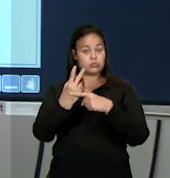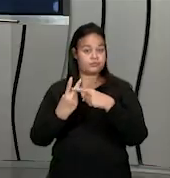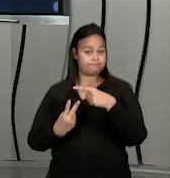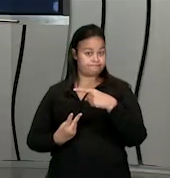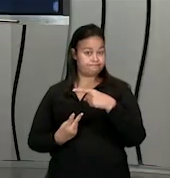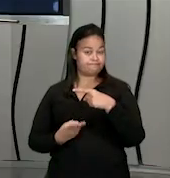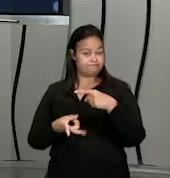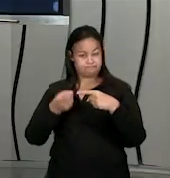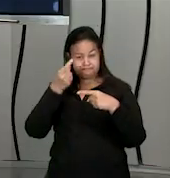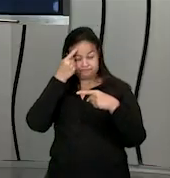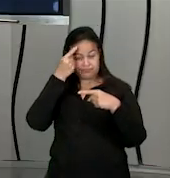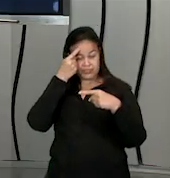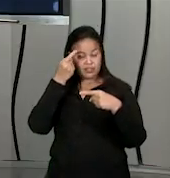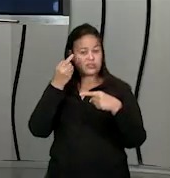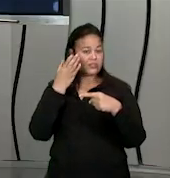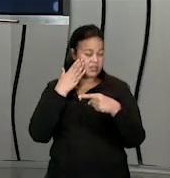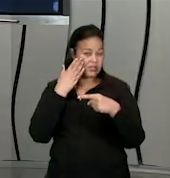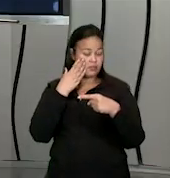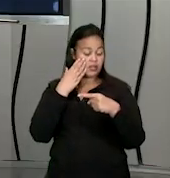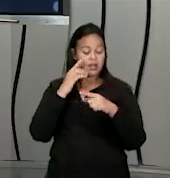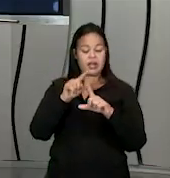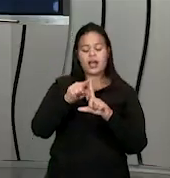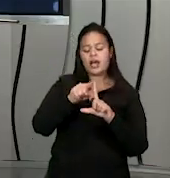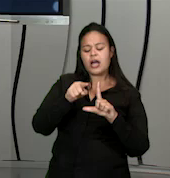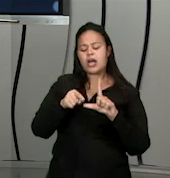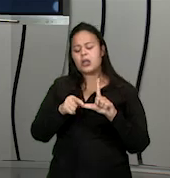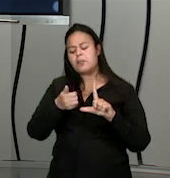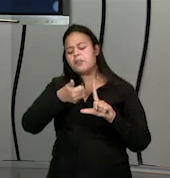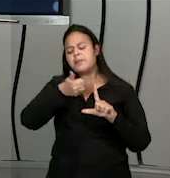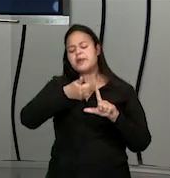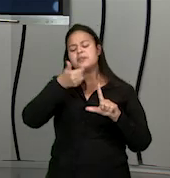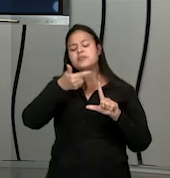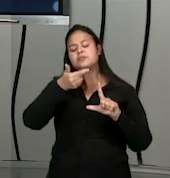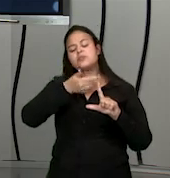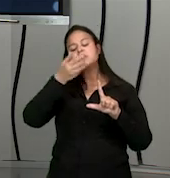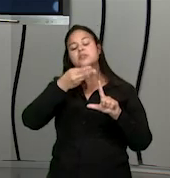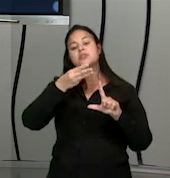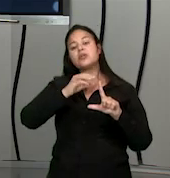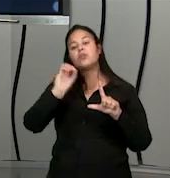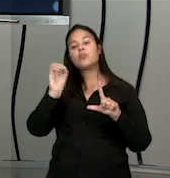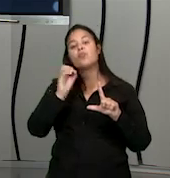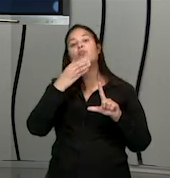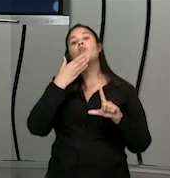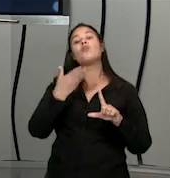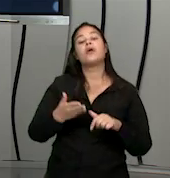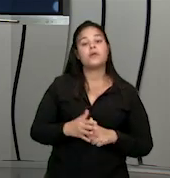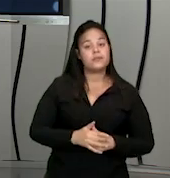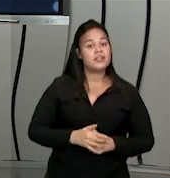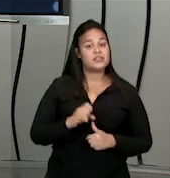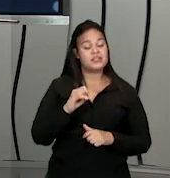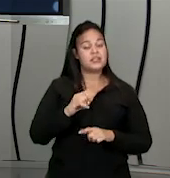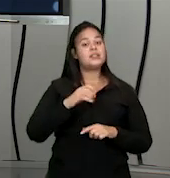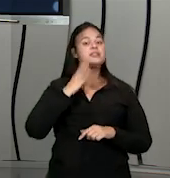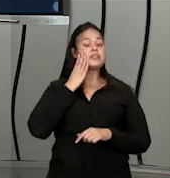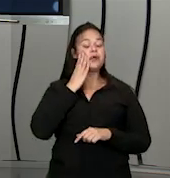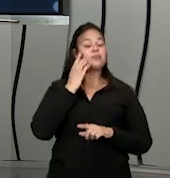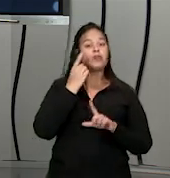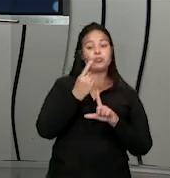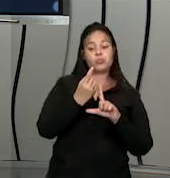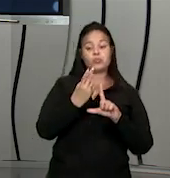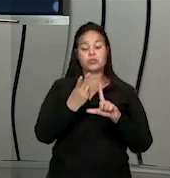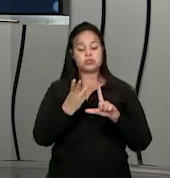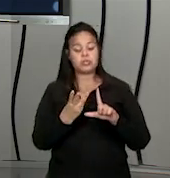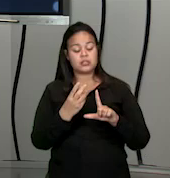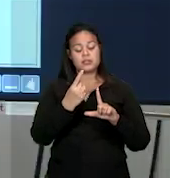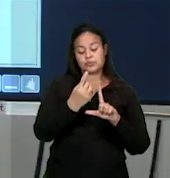como é que eu penso? Eu penso no ângulo, se ele é o primeiro, segundo ou terceiro, só isso é que eu te falei. Se você souber 1, 2, 3, acabou,